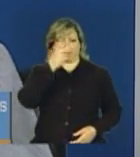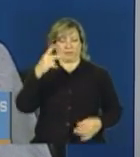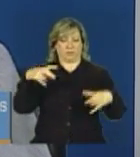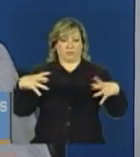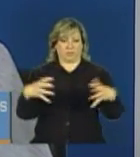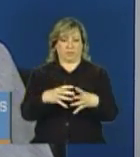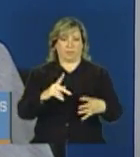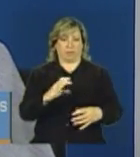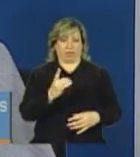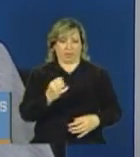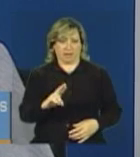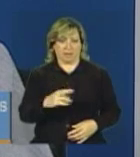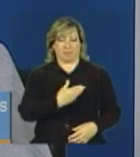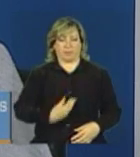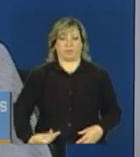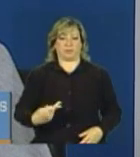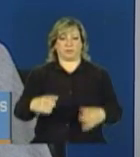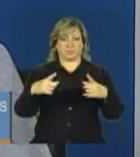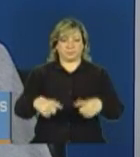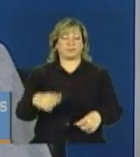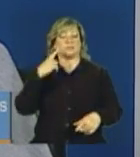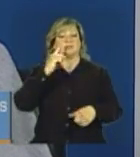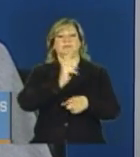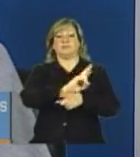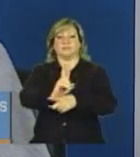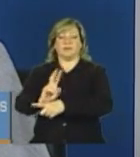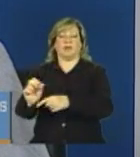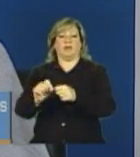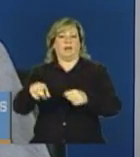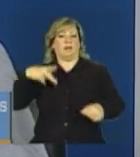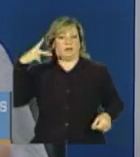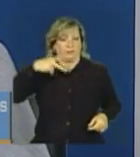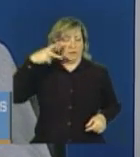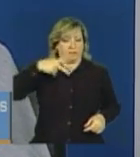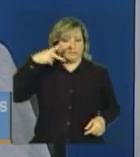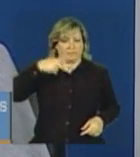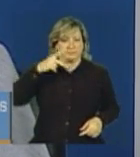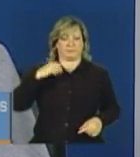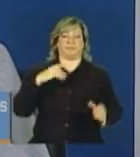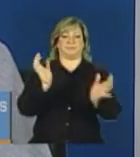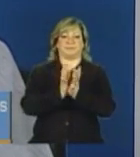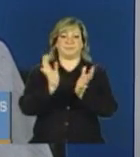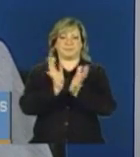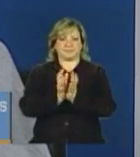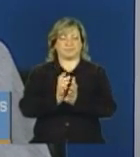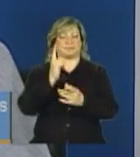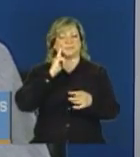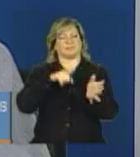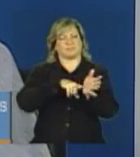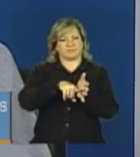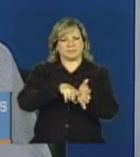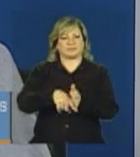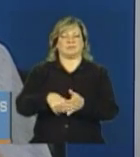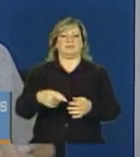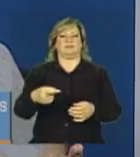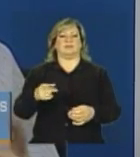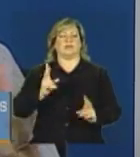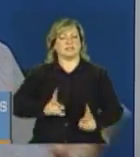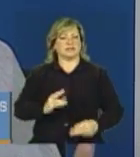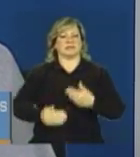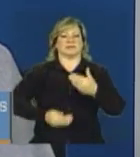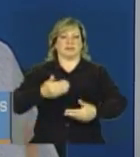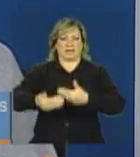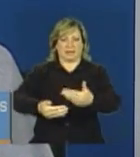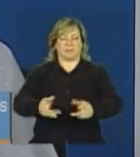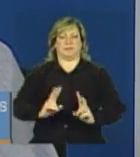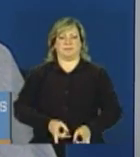faz o acompanhamento dos programas e das políticas, seja por meio de reuniões periódicas, né, com um relacionamento aí